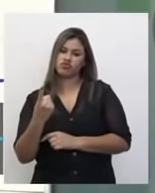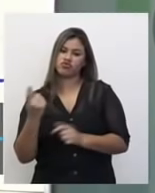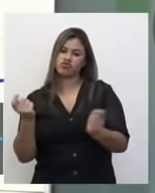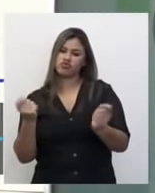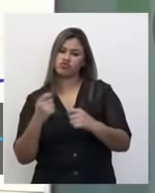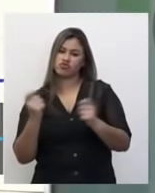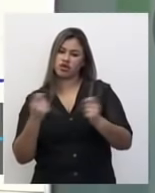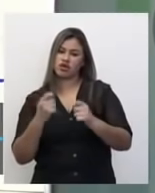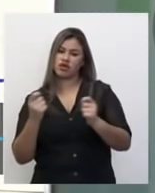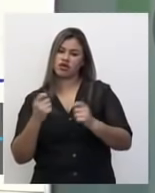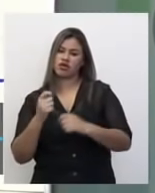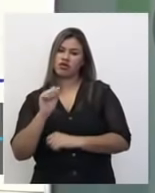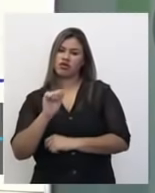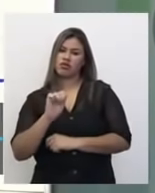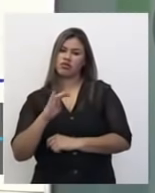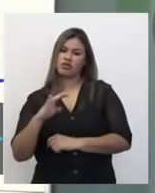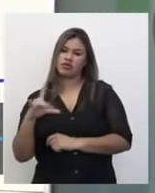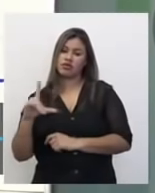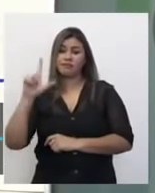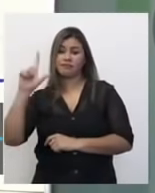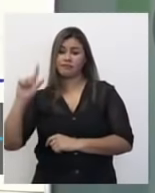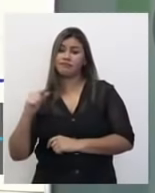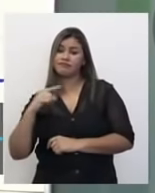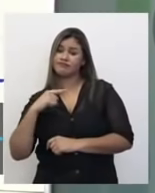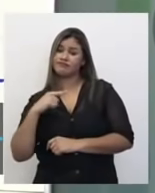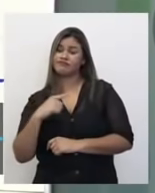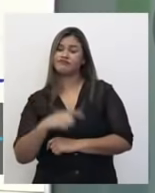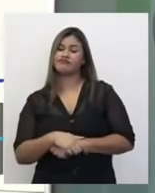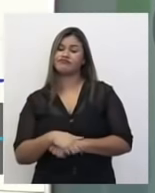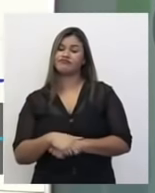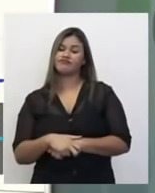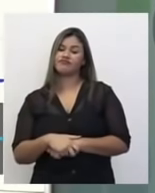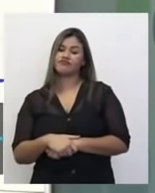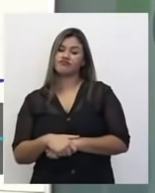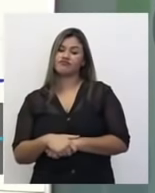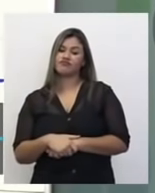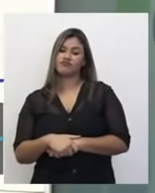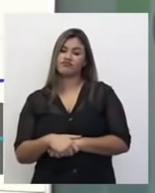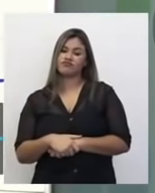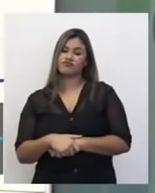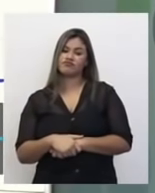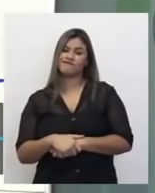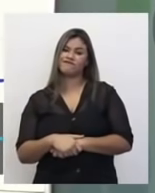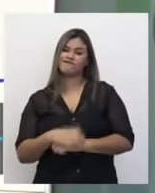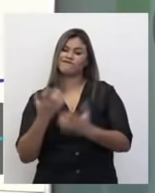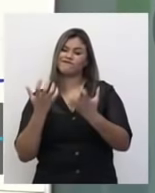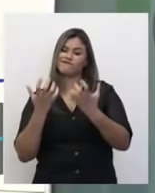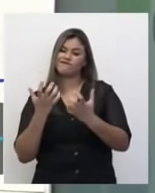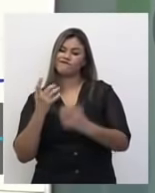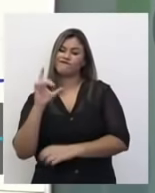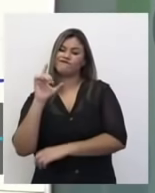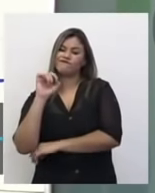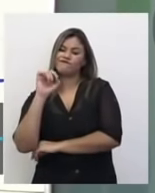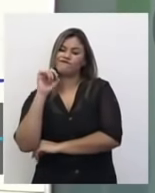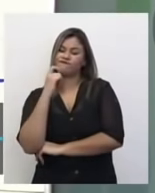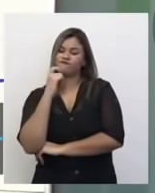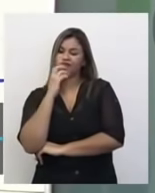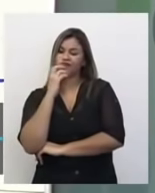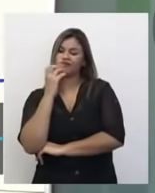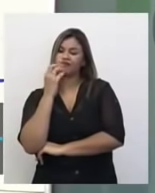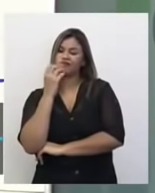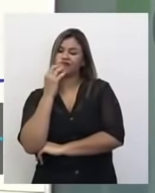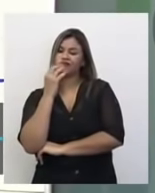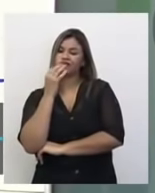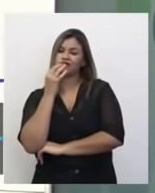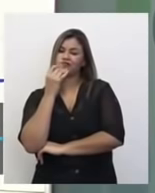colocar sendo que nosso alfabeto tem menos que isso. Então a gente tem até uma sobrinha. Eu quero 10. Qual é o jeito mais fácil